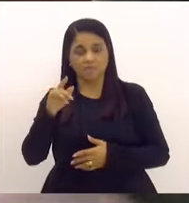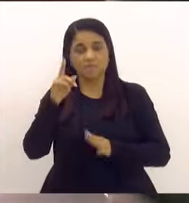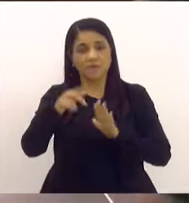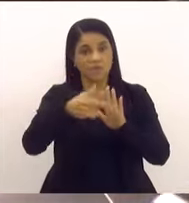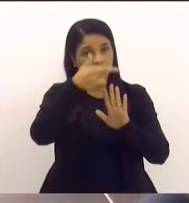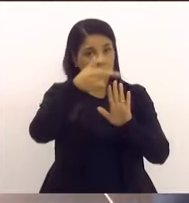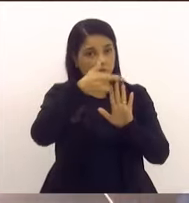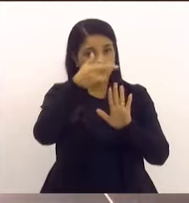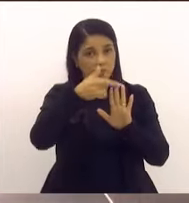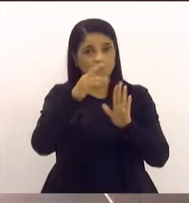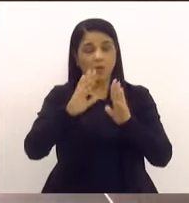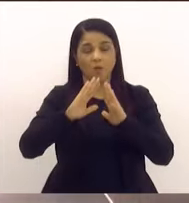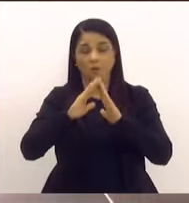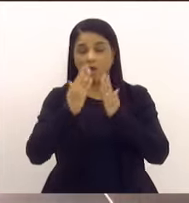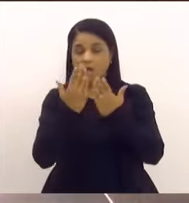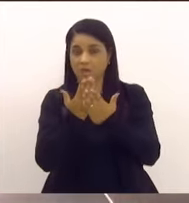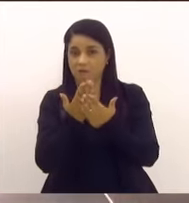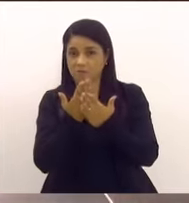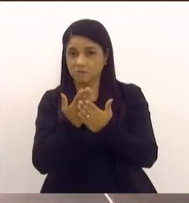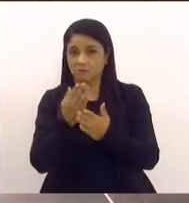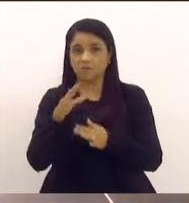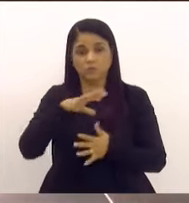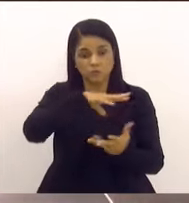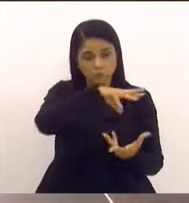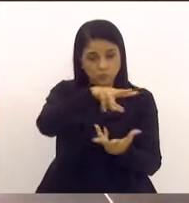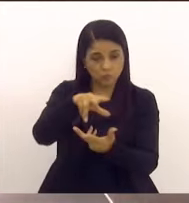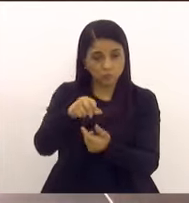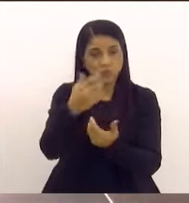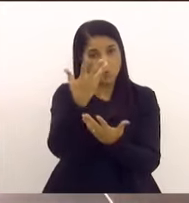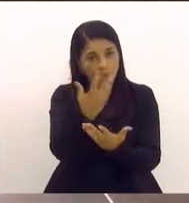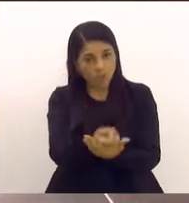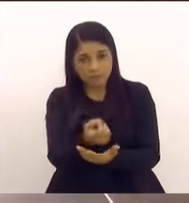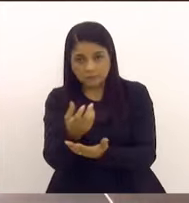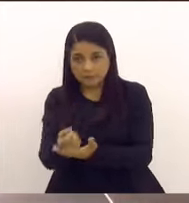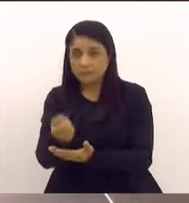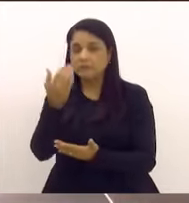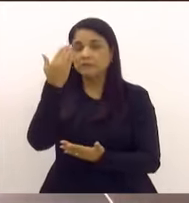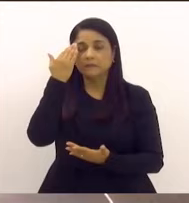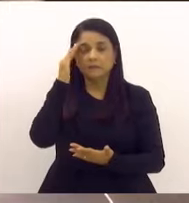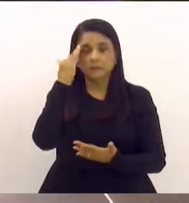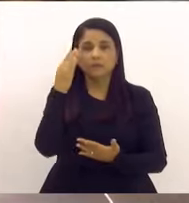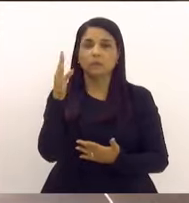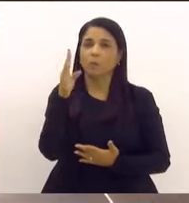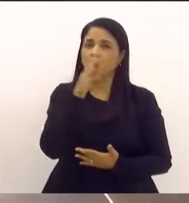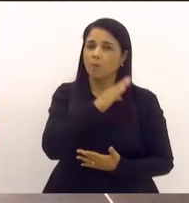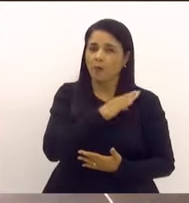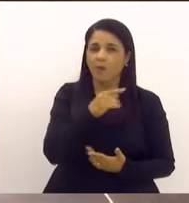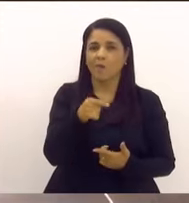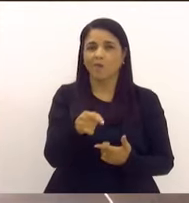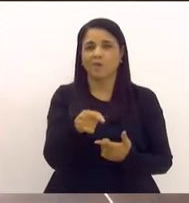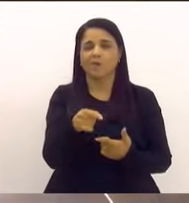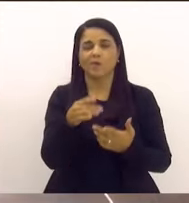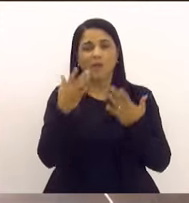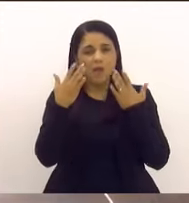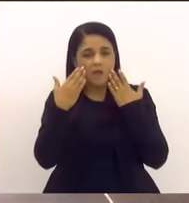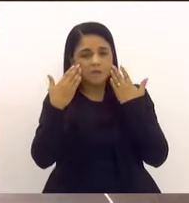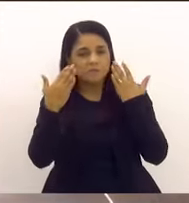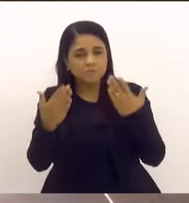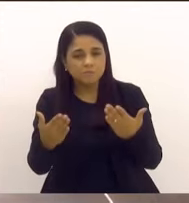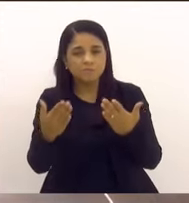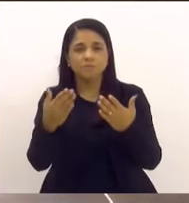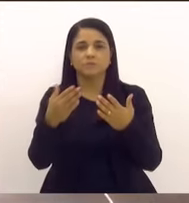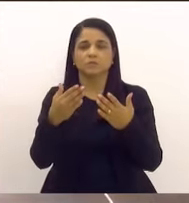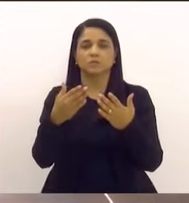as escolas do mundo inteiro aderiram entendendo os danos e malefícios que a exposição precoce